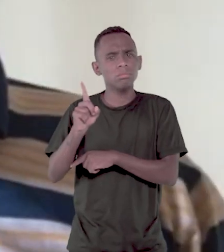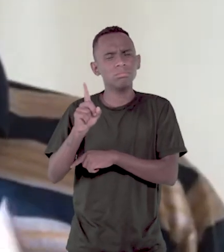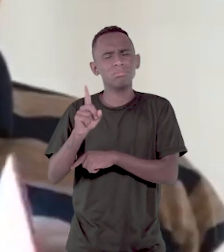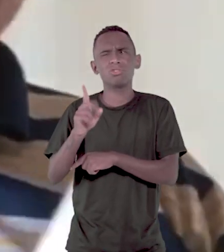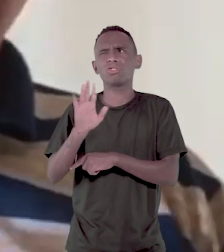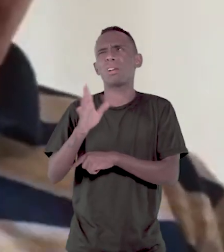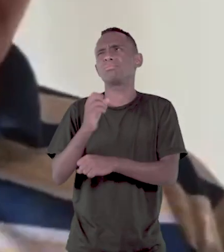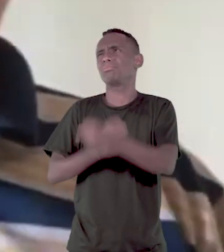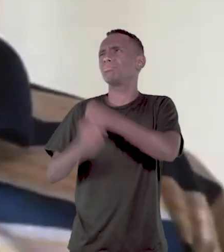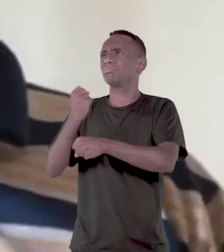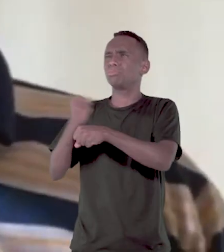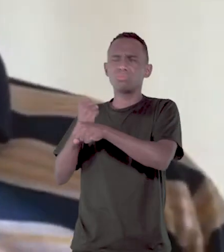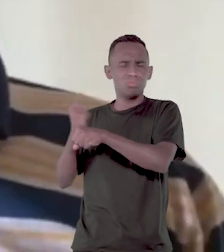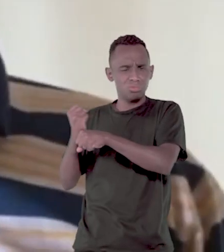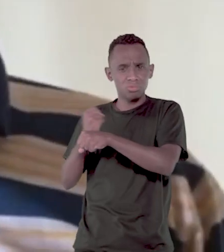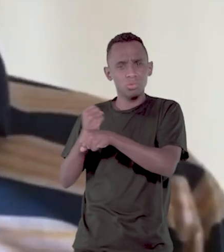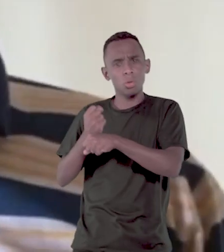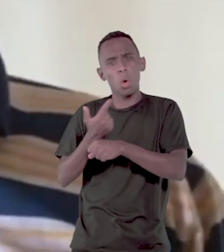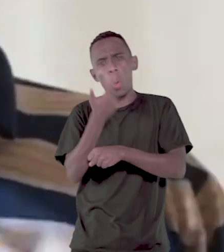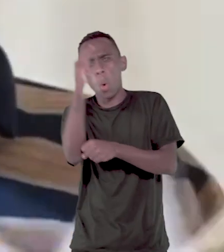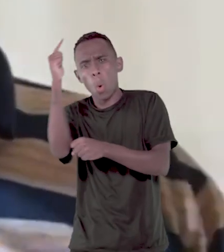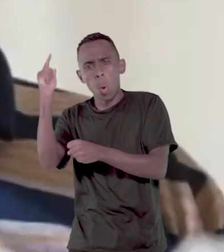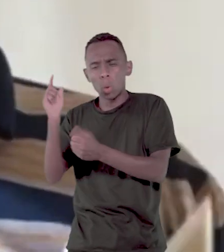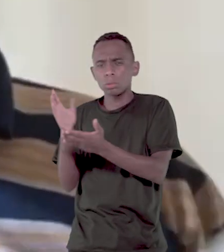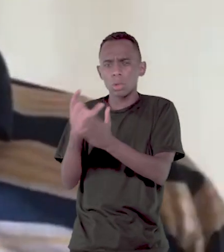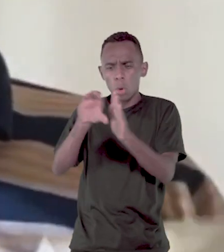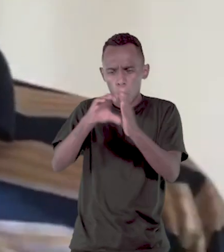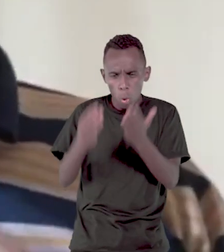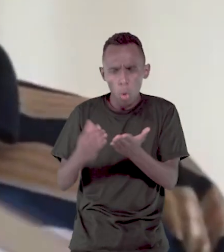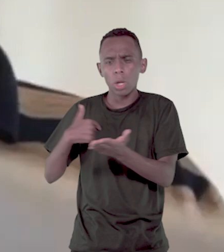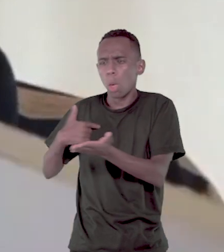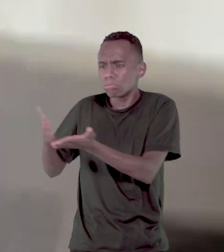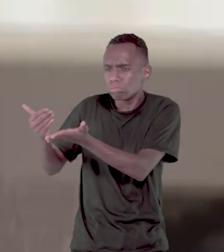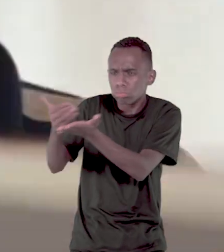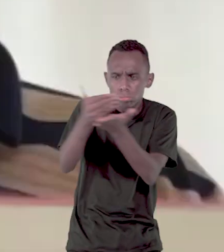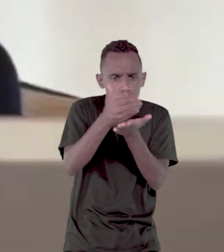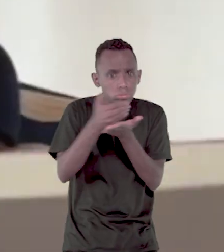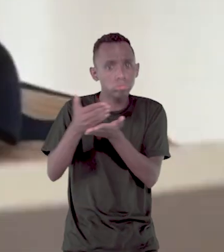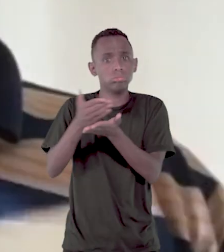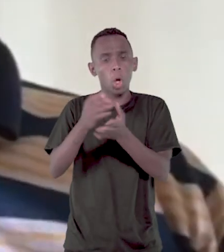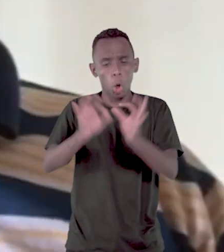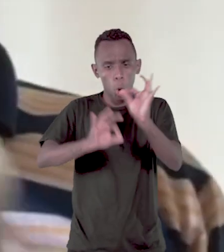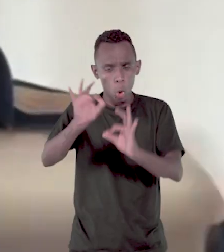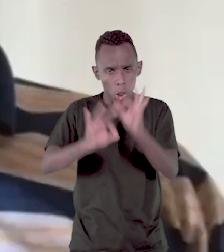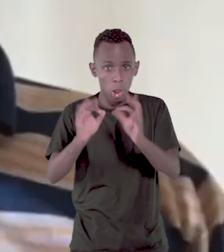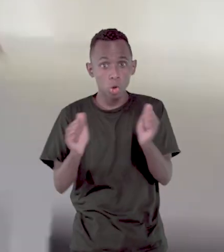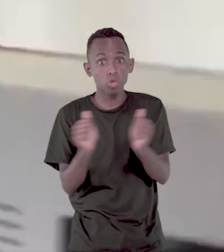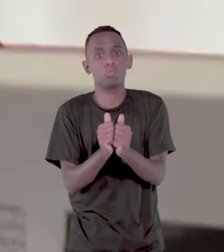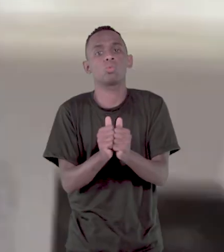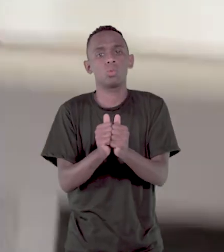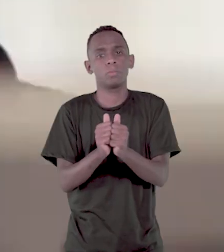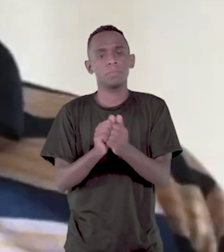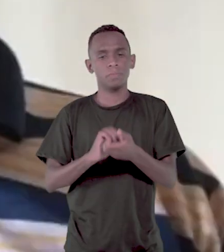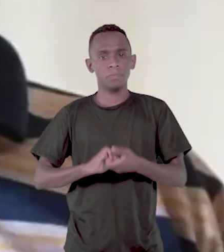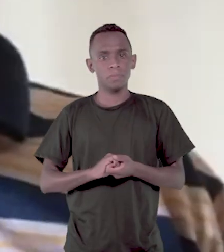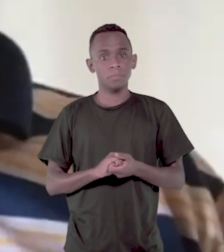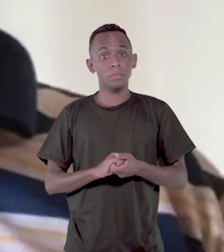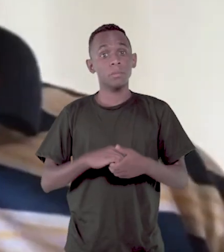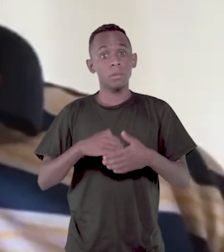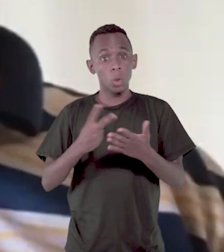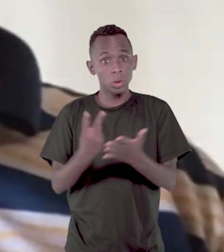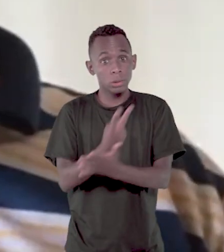21, mas muitos anos atrás, e outras crônicas esparsas em jornais e revistas, publicado pela editora